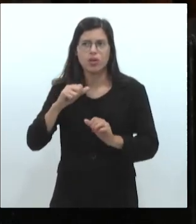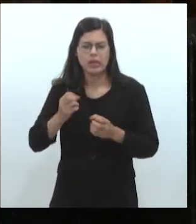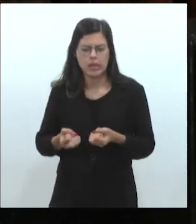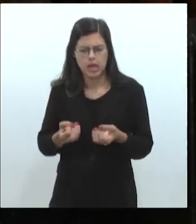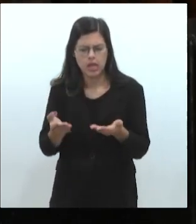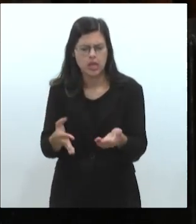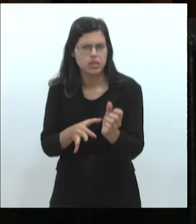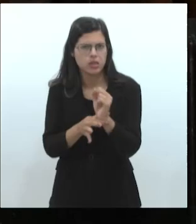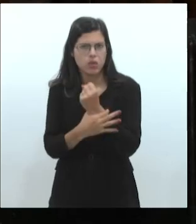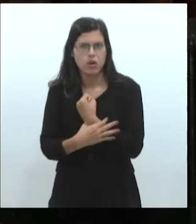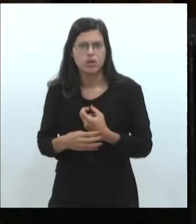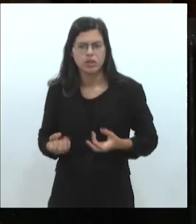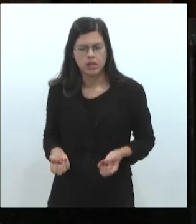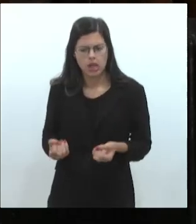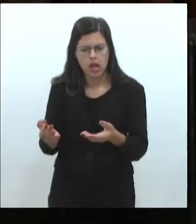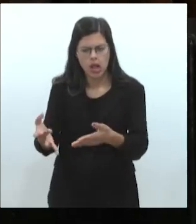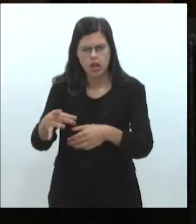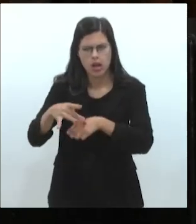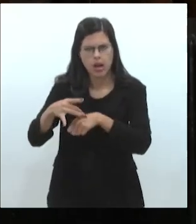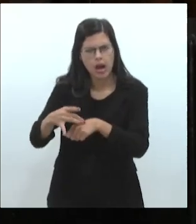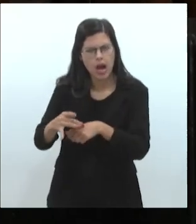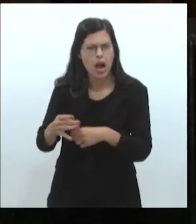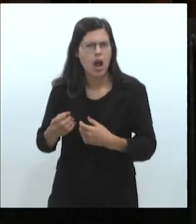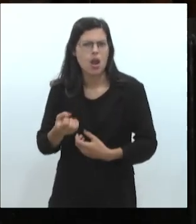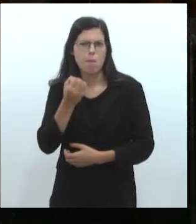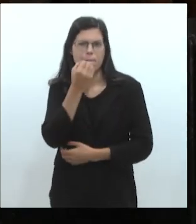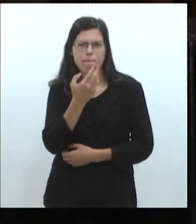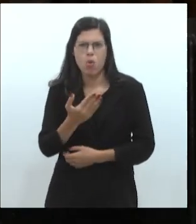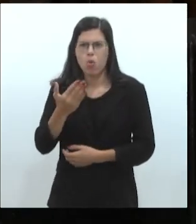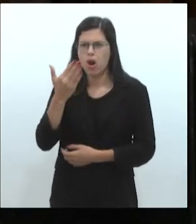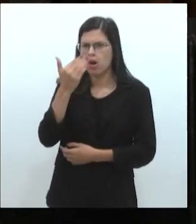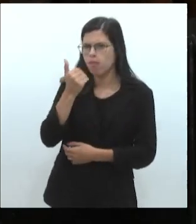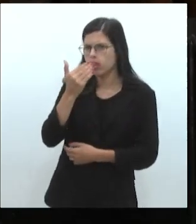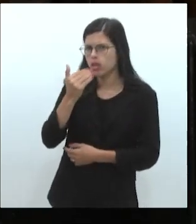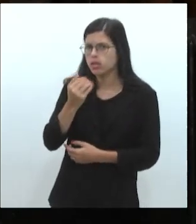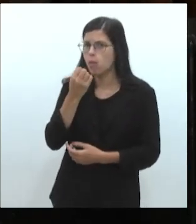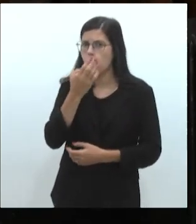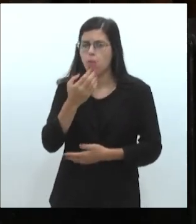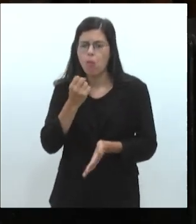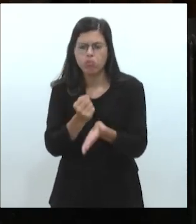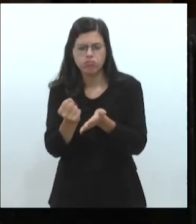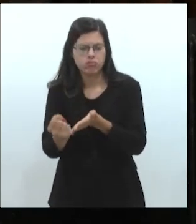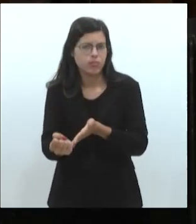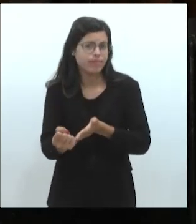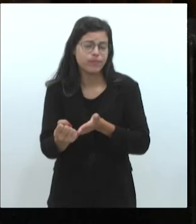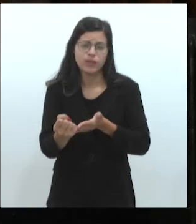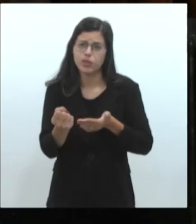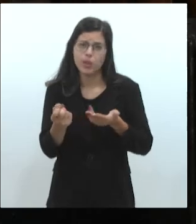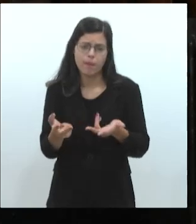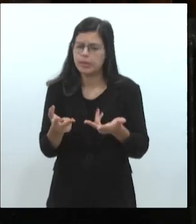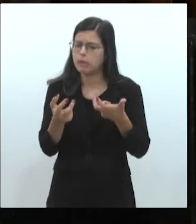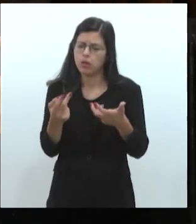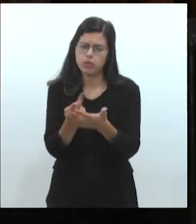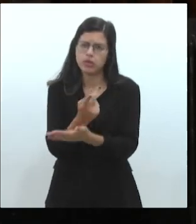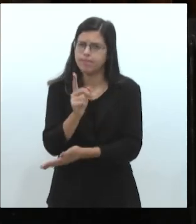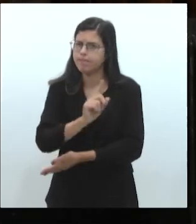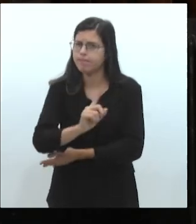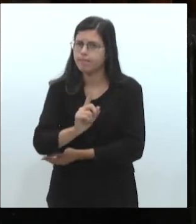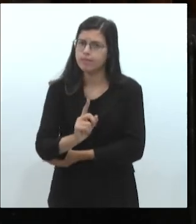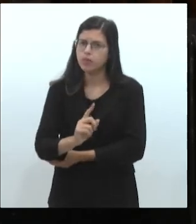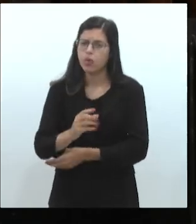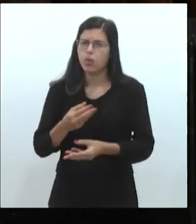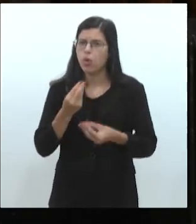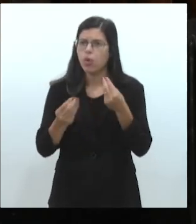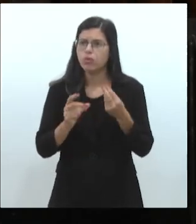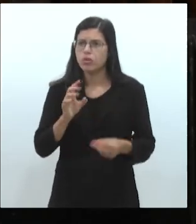daria picanha, boa alimentação, bons empregos. Não é isso que a gente vê. Como é que só tem 5 milhões